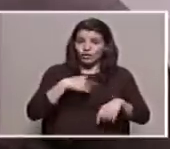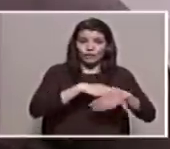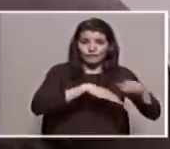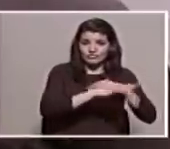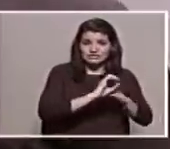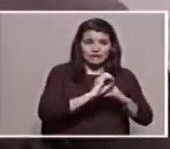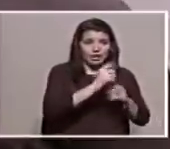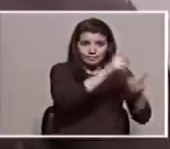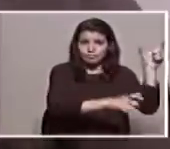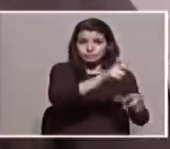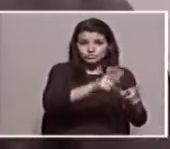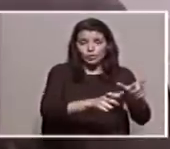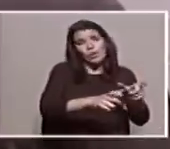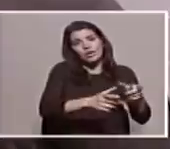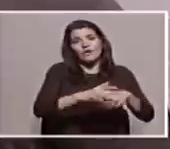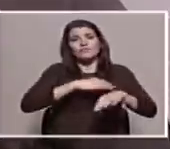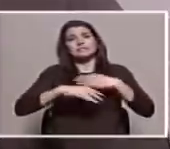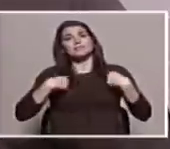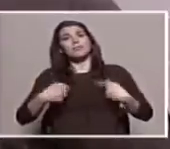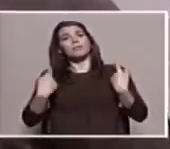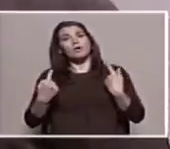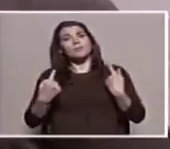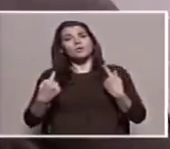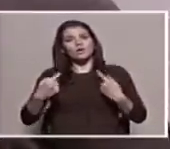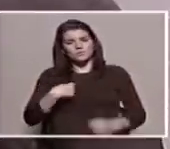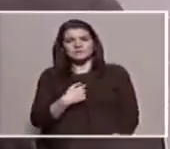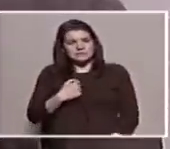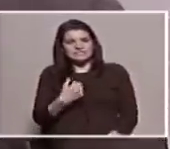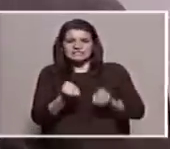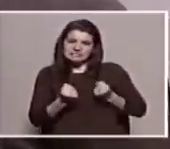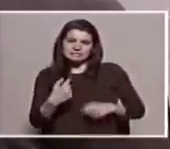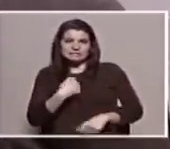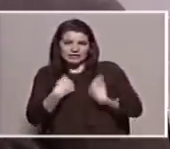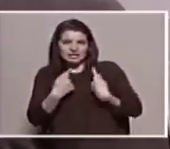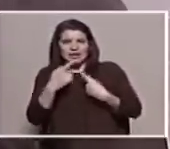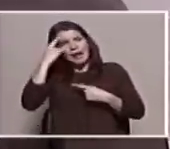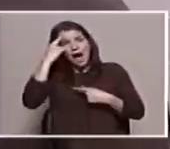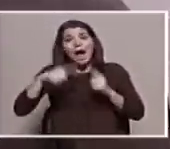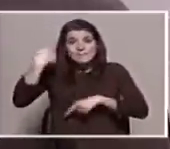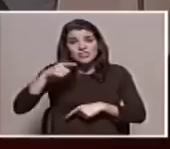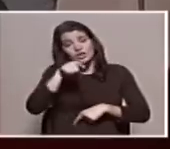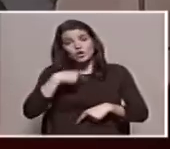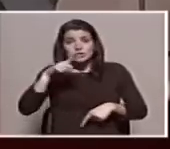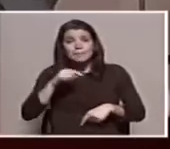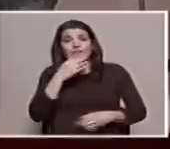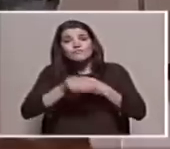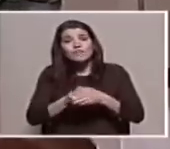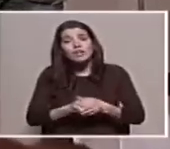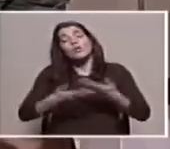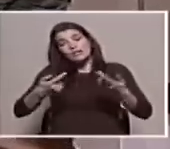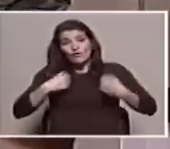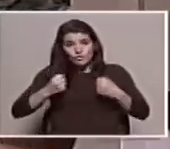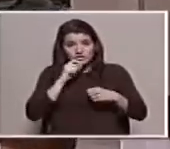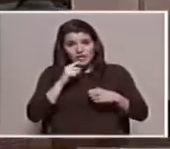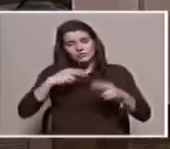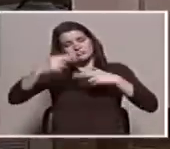a menos que que a gente que faça por nós portanto se formos egoístas a esse ponto então lembra-te amanhã vai ser velho e enquanto tiveres energia constrói a tua casa